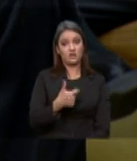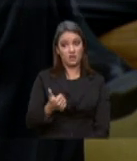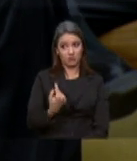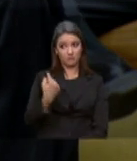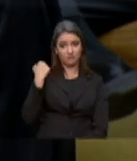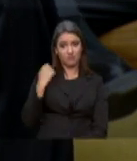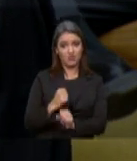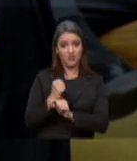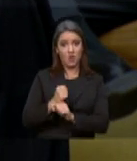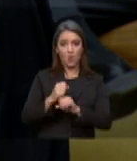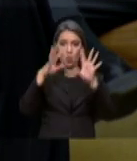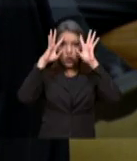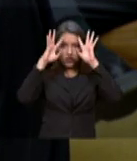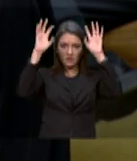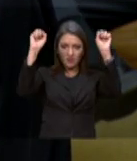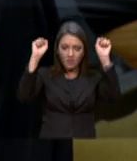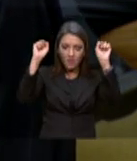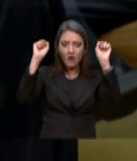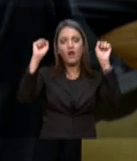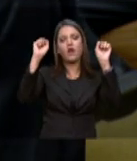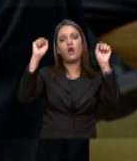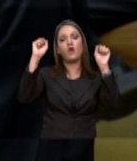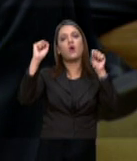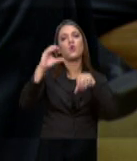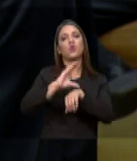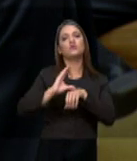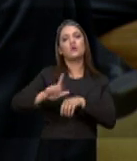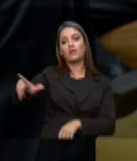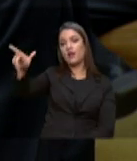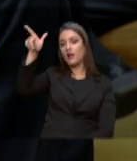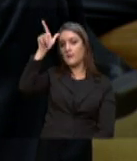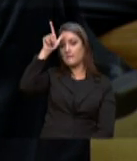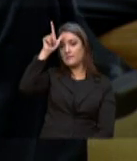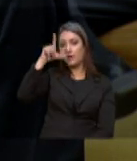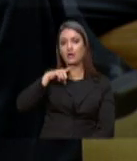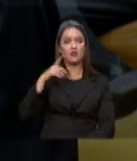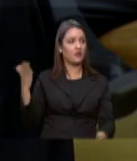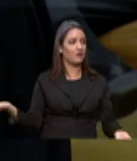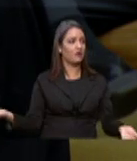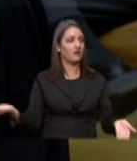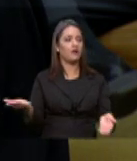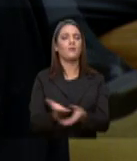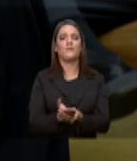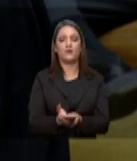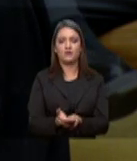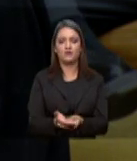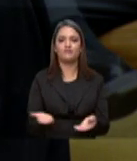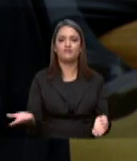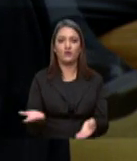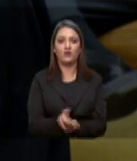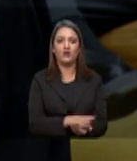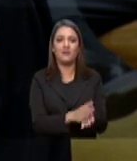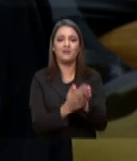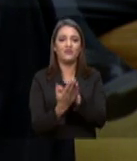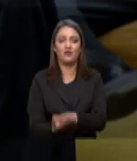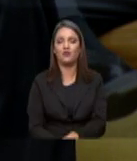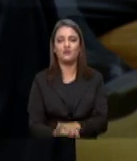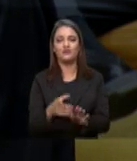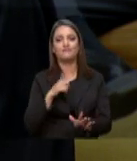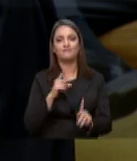o Tribunal Constitucional Federal Alemão, no julgamento do caso Neubauer e outros versus